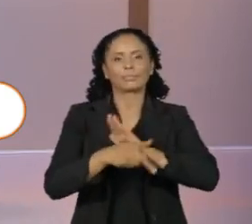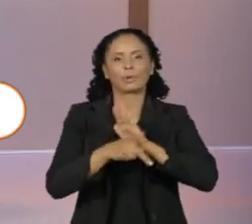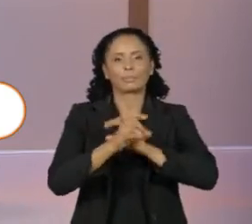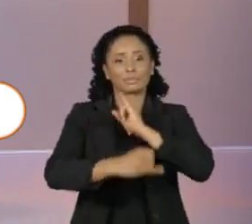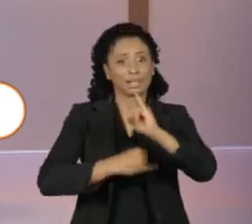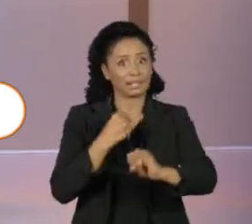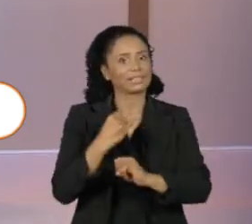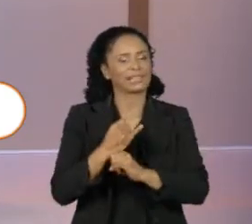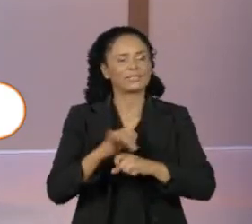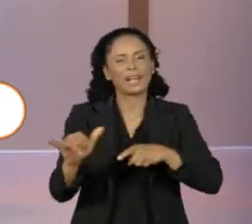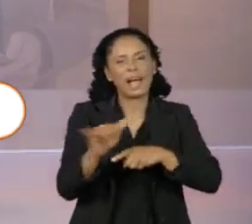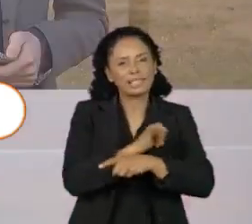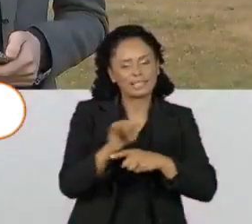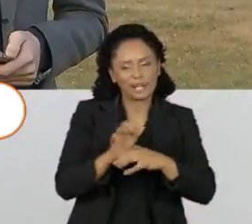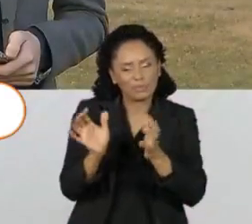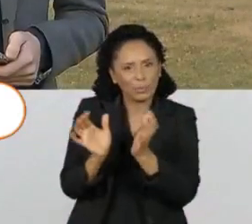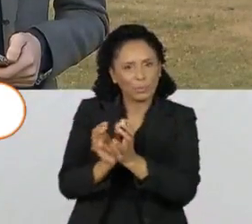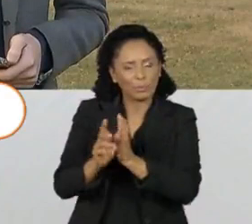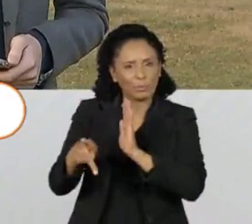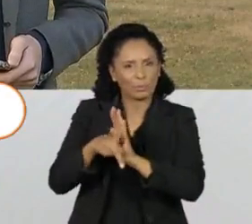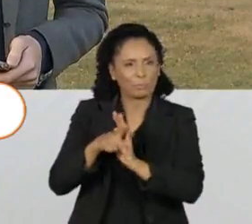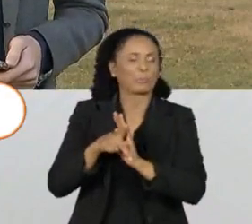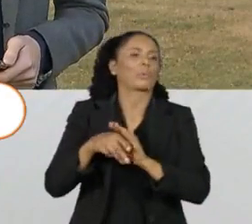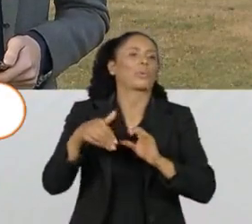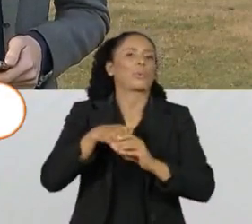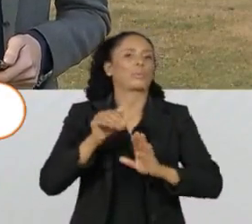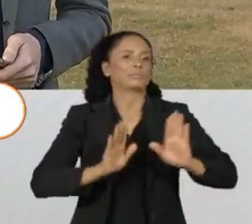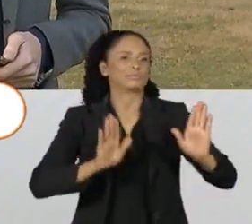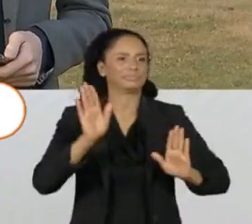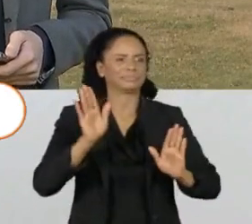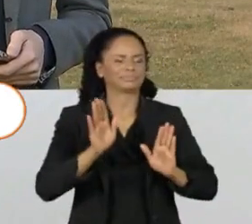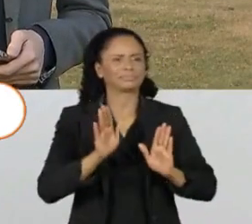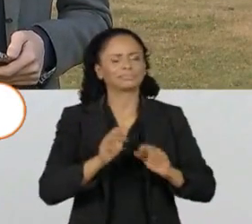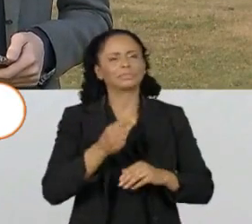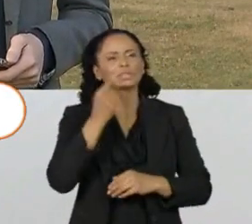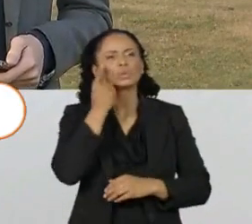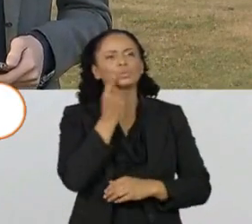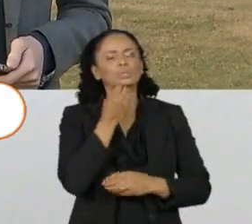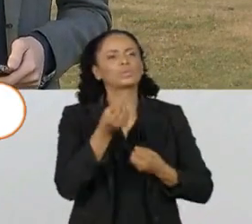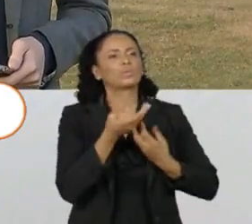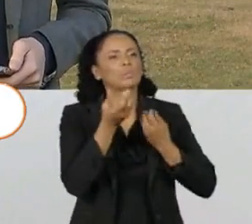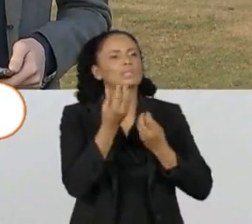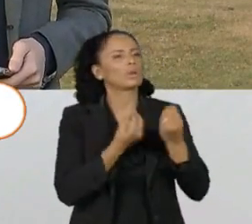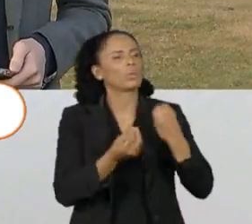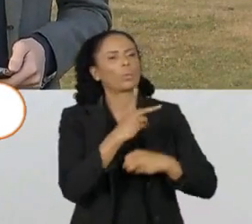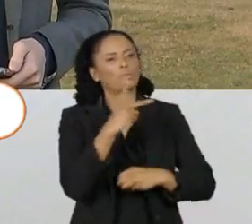de campanha. Quem tem as informações para a gente agora ao vivo é o repórter Luiz Turati. Luiz.